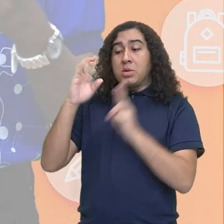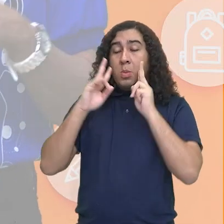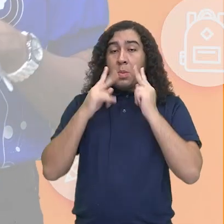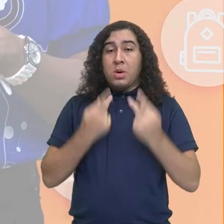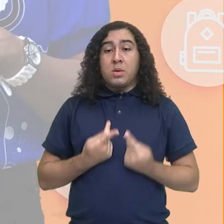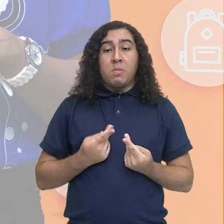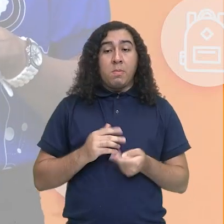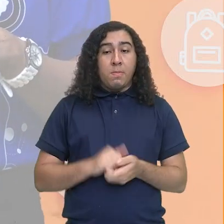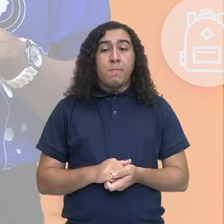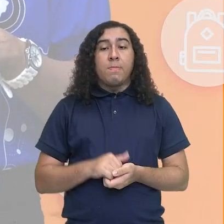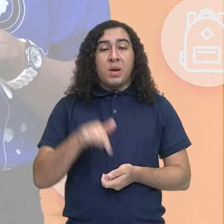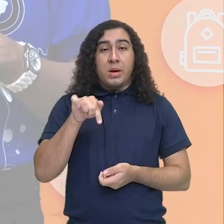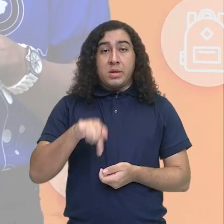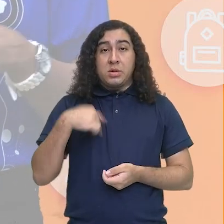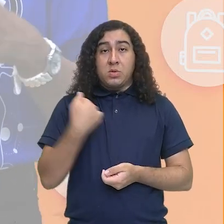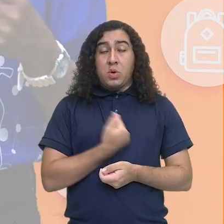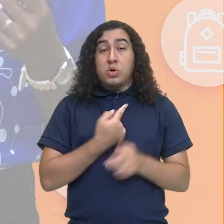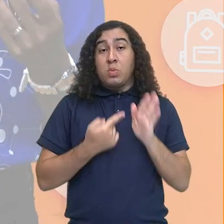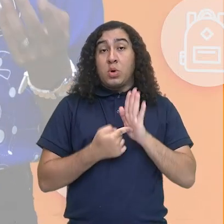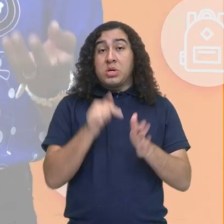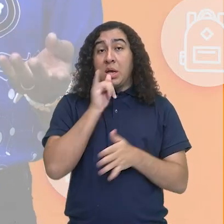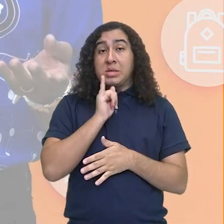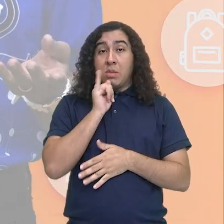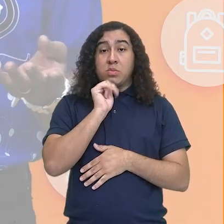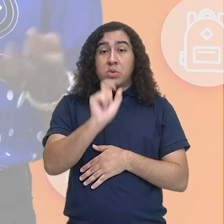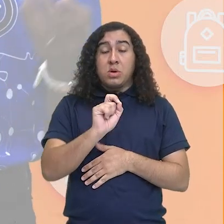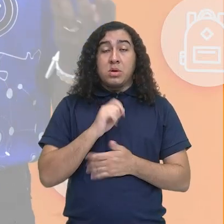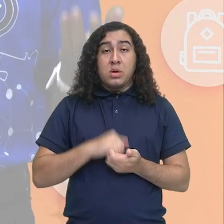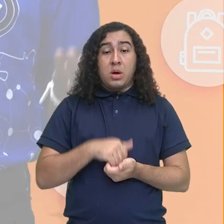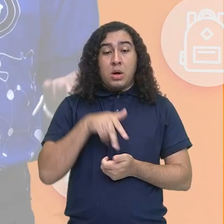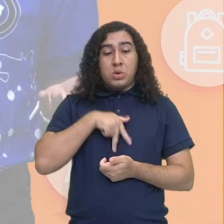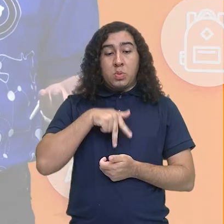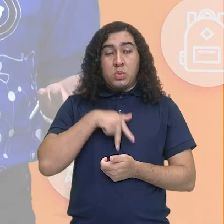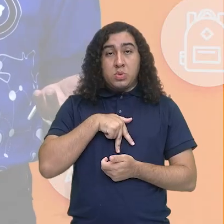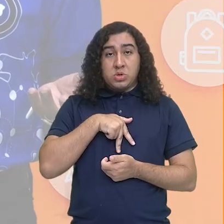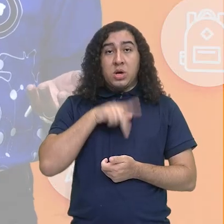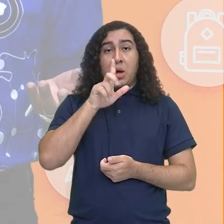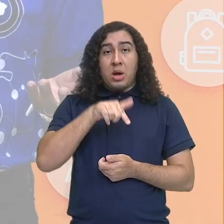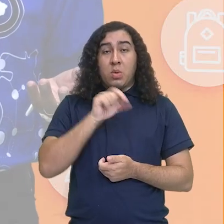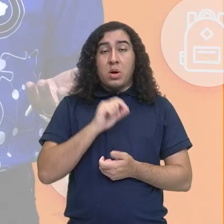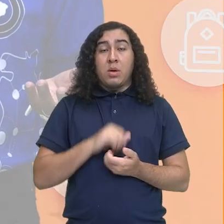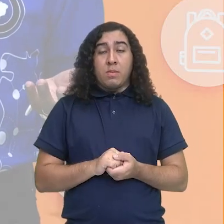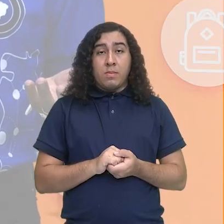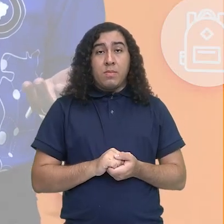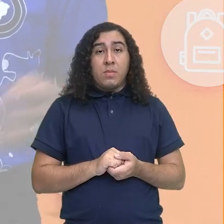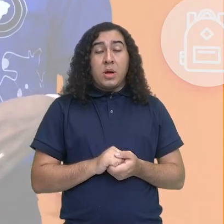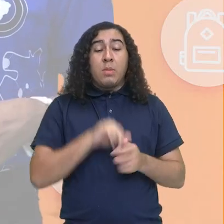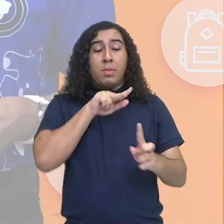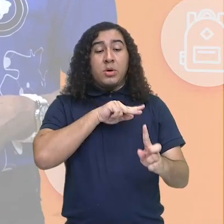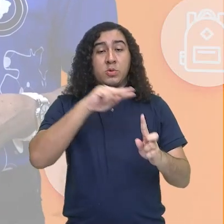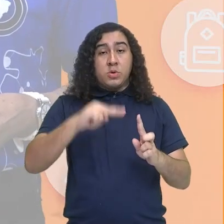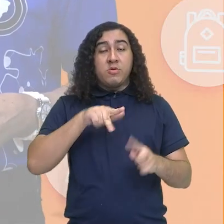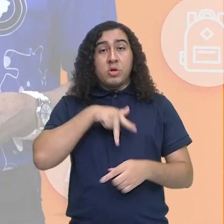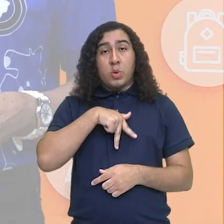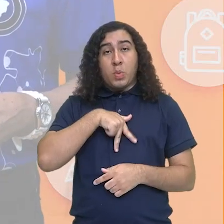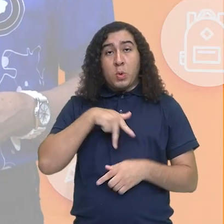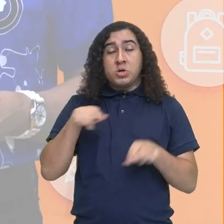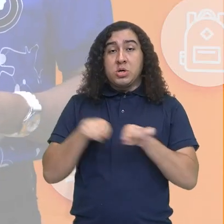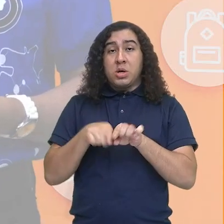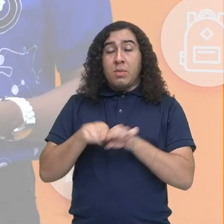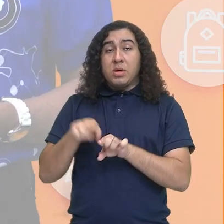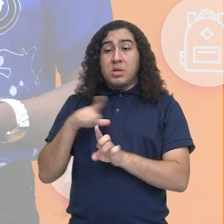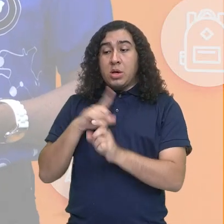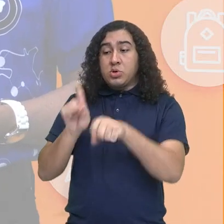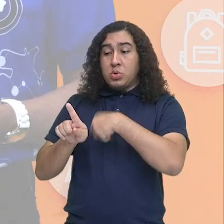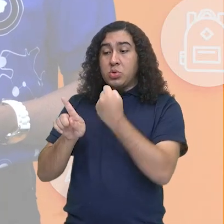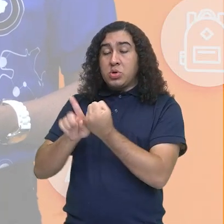aqui estamos exemplificando a antropologia, que é o olhar antropológico, e a sociologia,